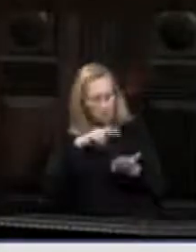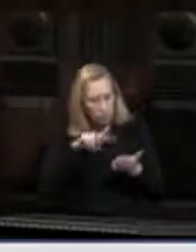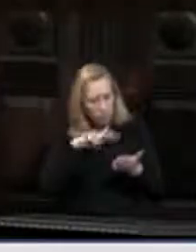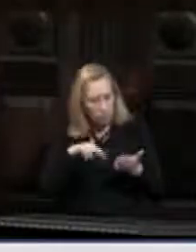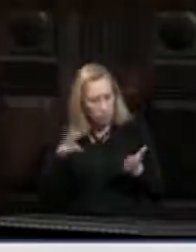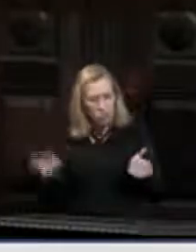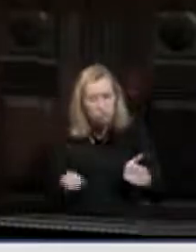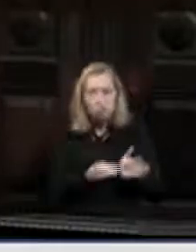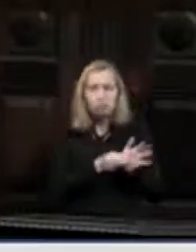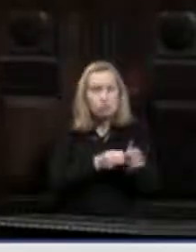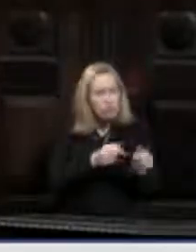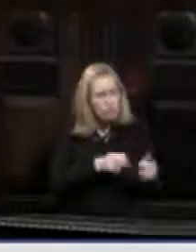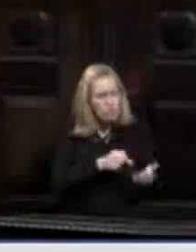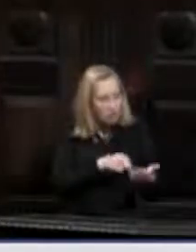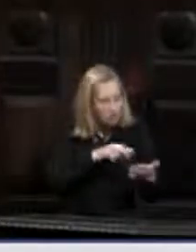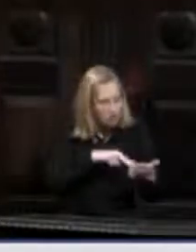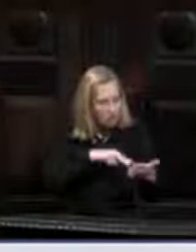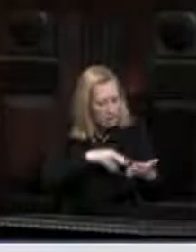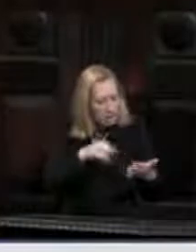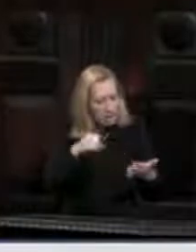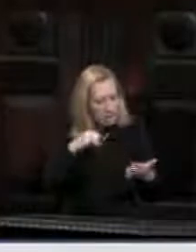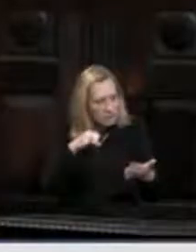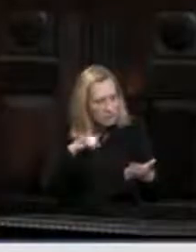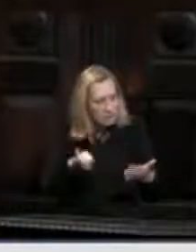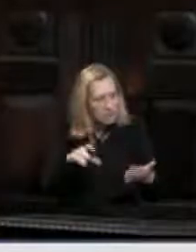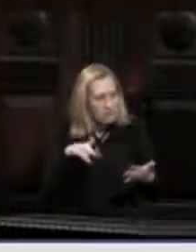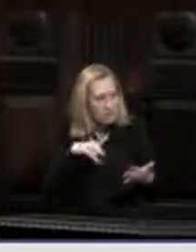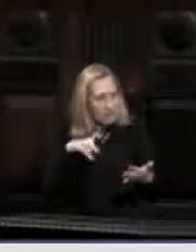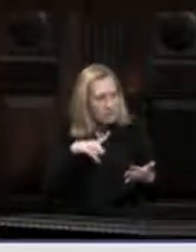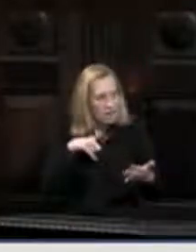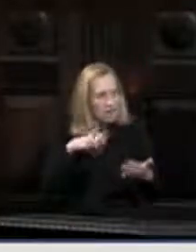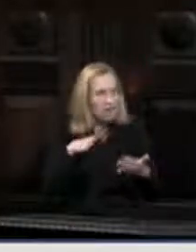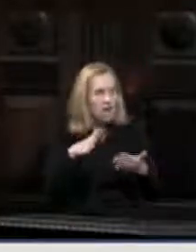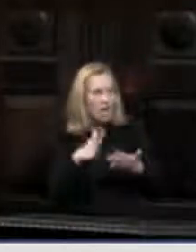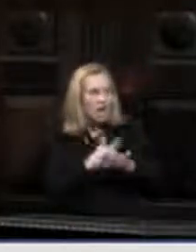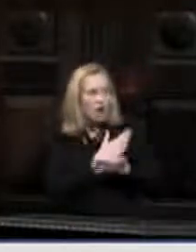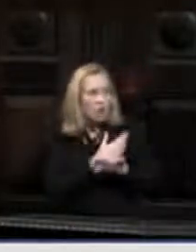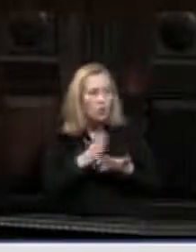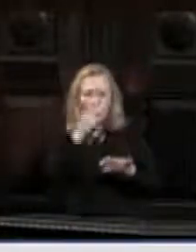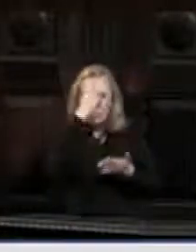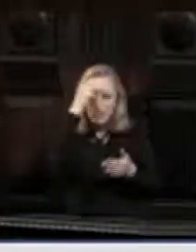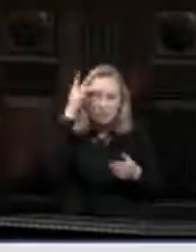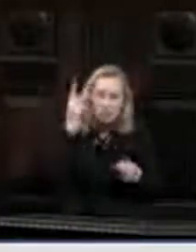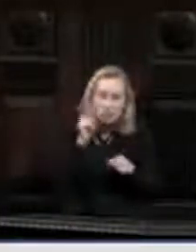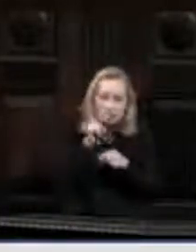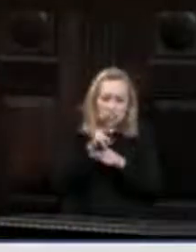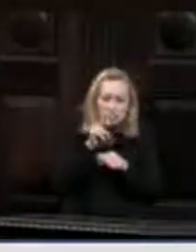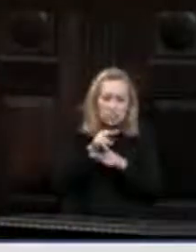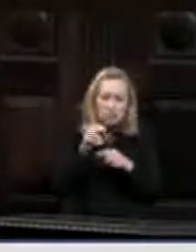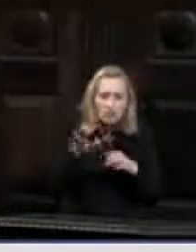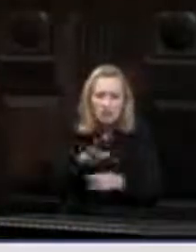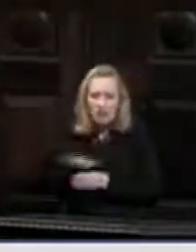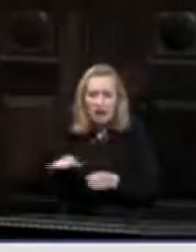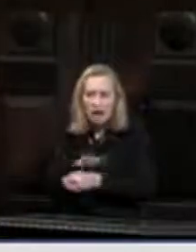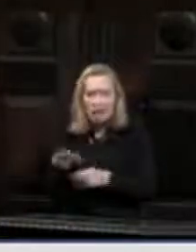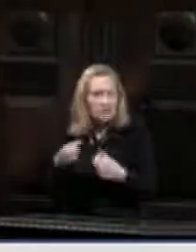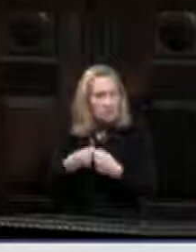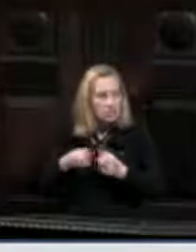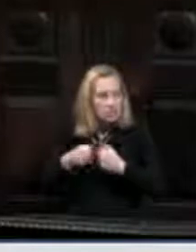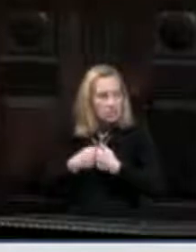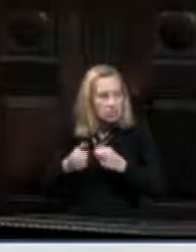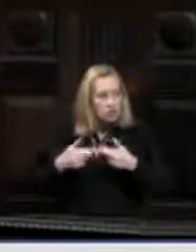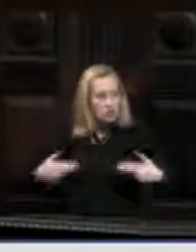incorporado, é que se há algum vestígio de fiscalização na AGETRANSP, é o trabalho